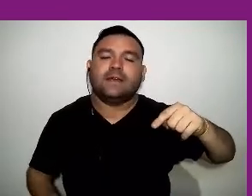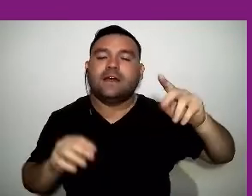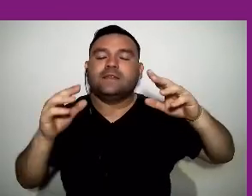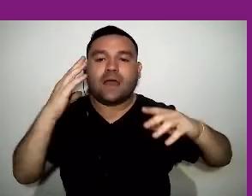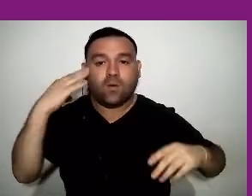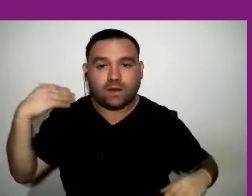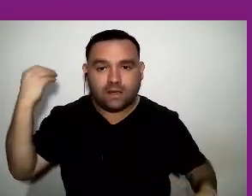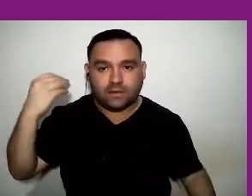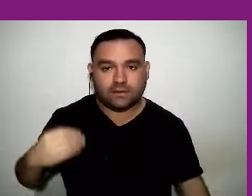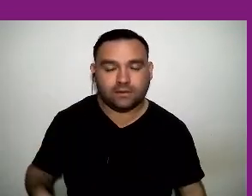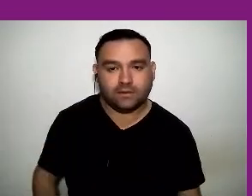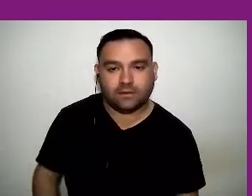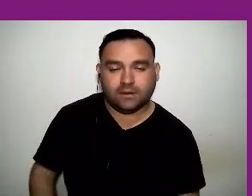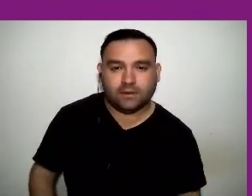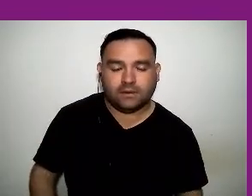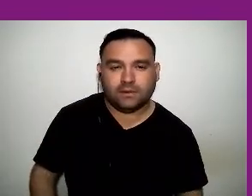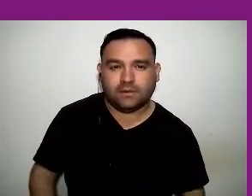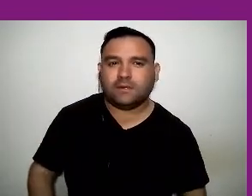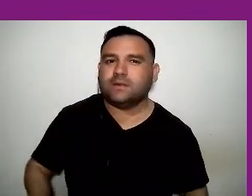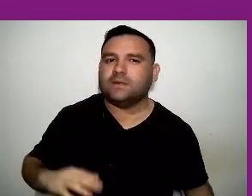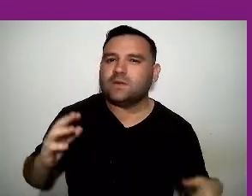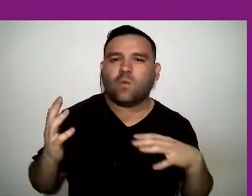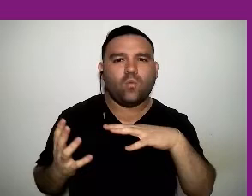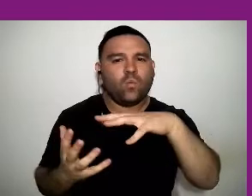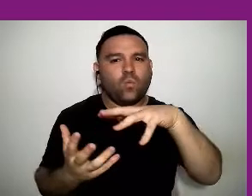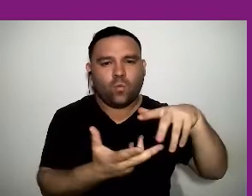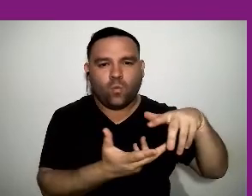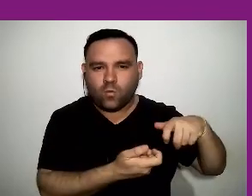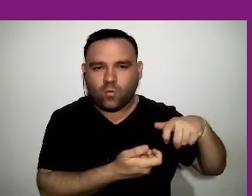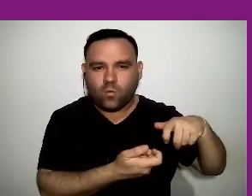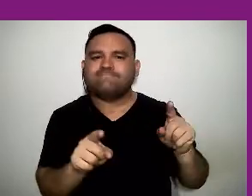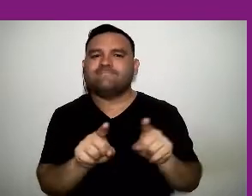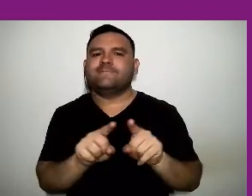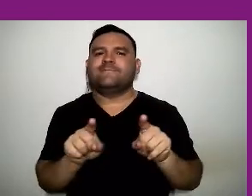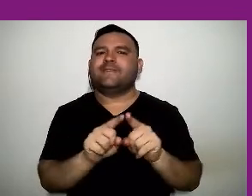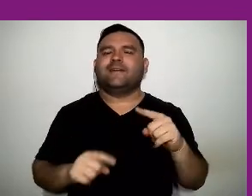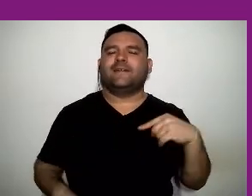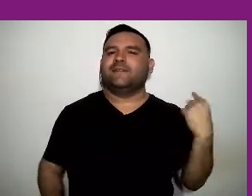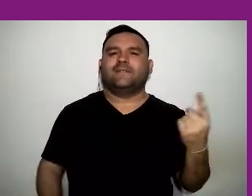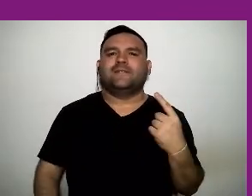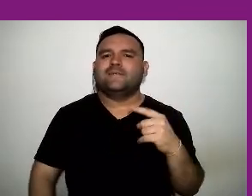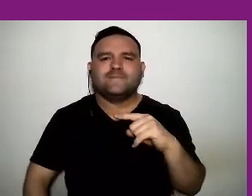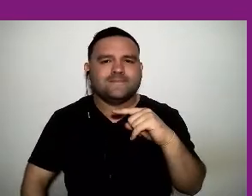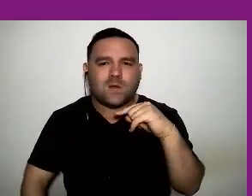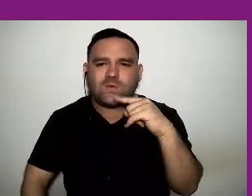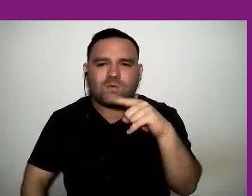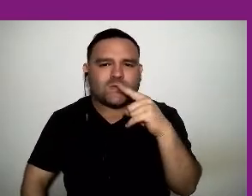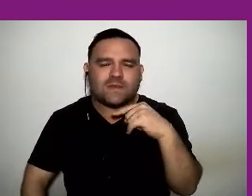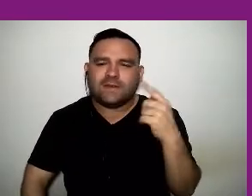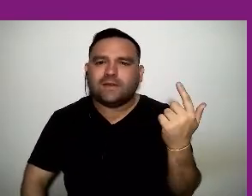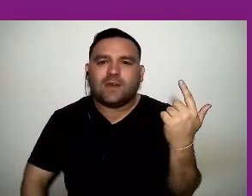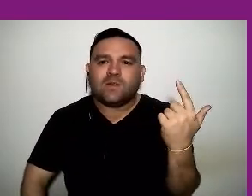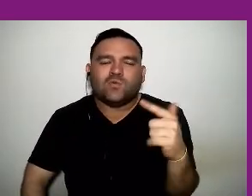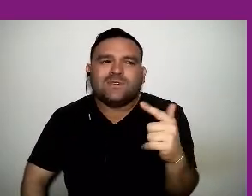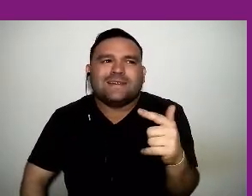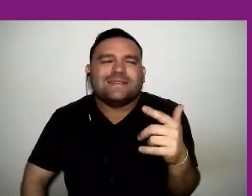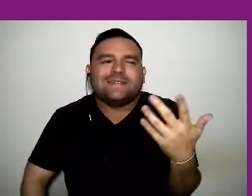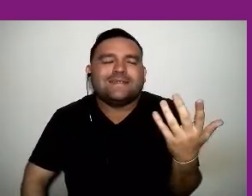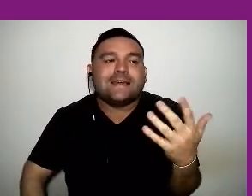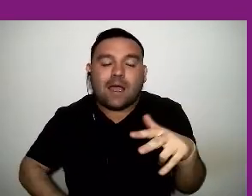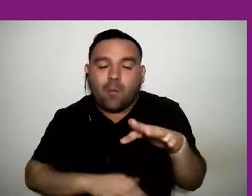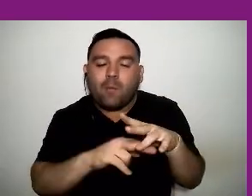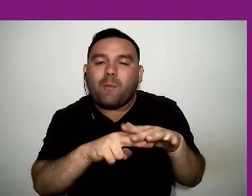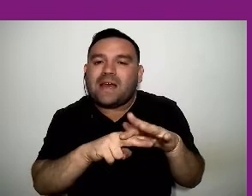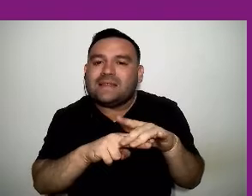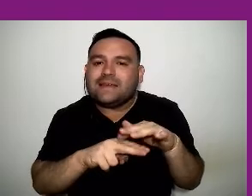Amsterdã, e em todo o mundo, nós não conseguíamos, nós não tínhamos acesso aos